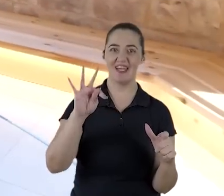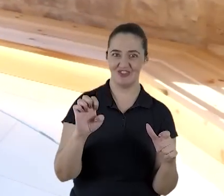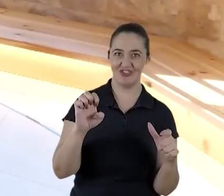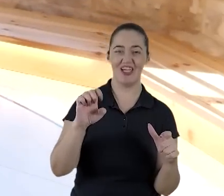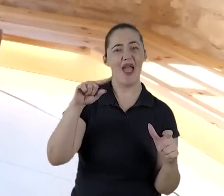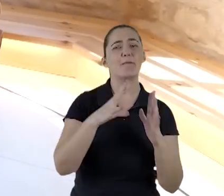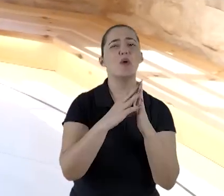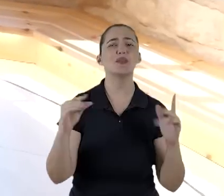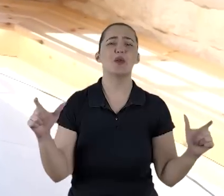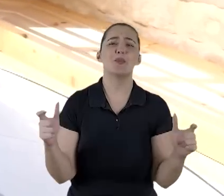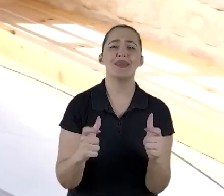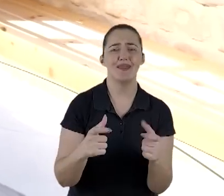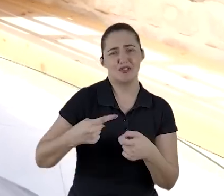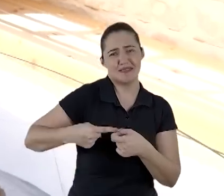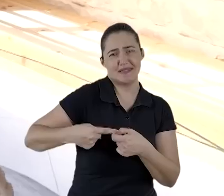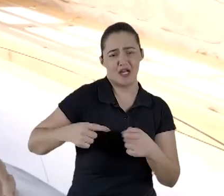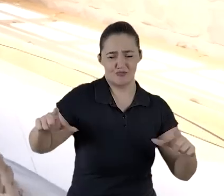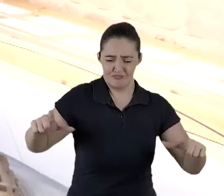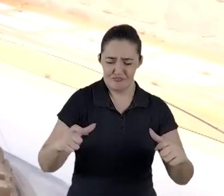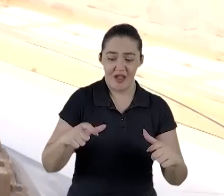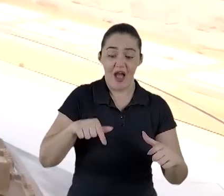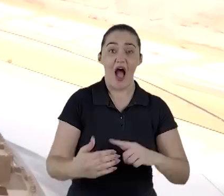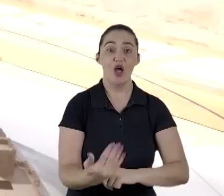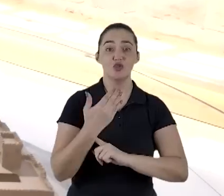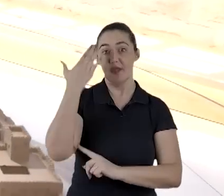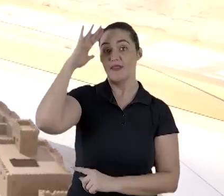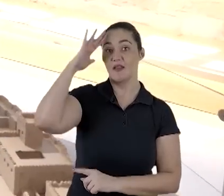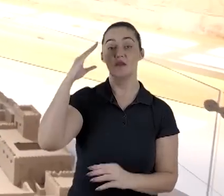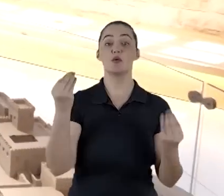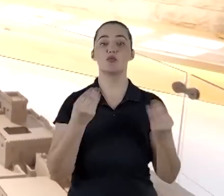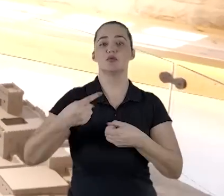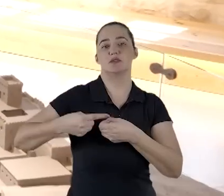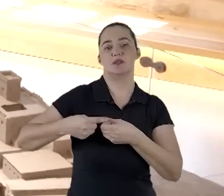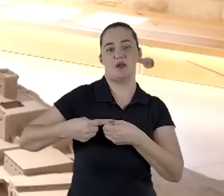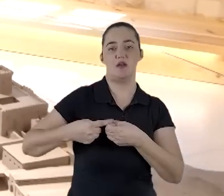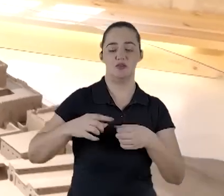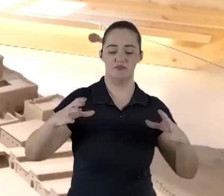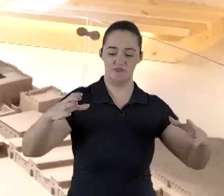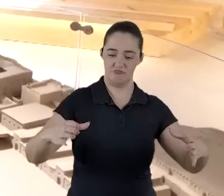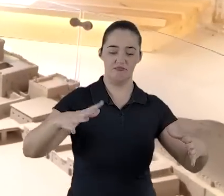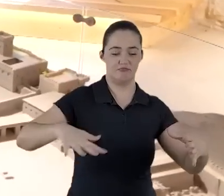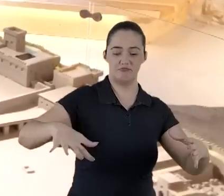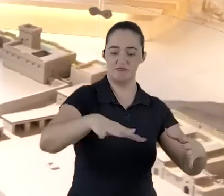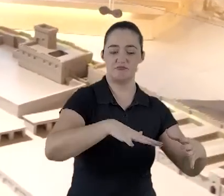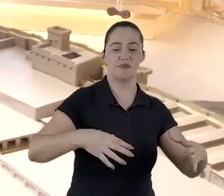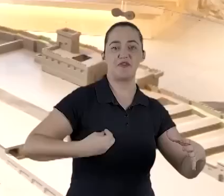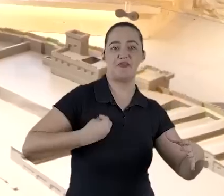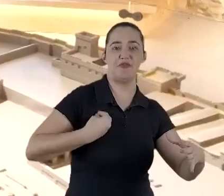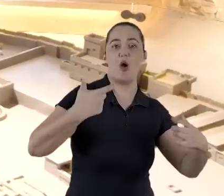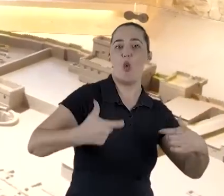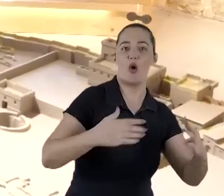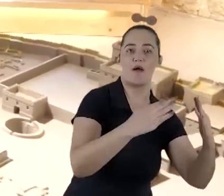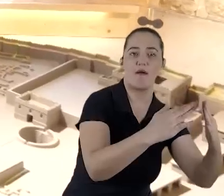são um fascínio, porque elas têm um poder didático maravilhoso para me ajudar a entender como era o assentamento na época em que